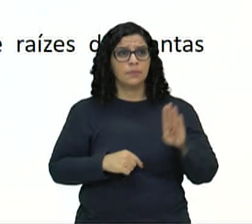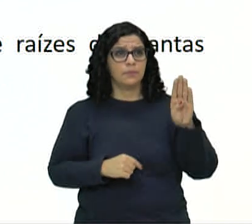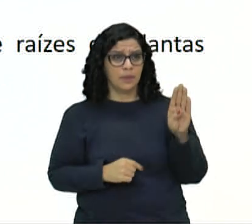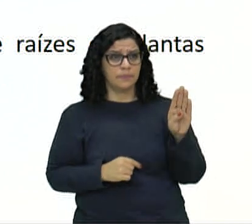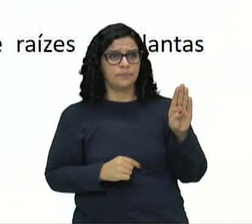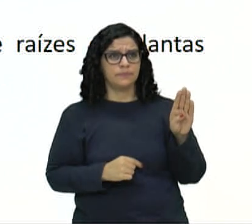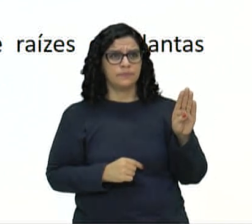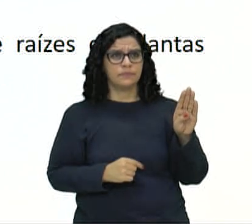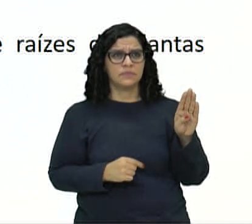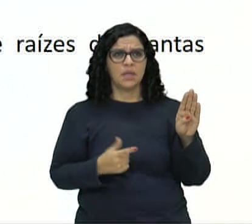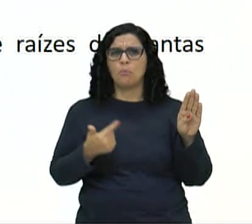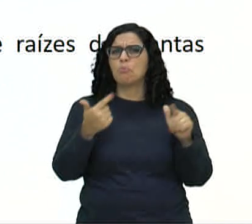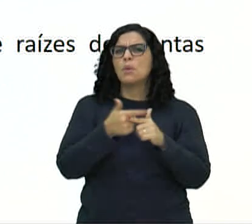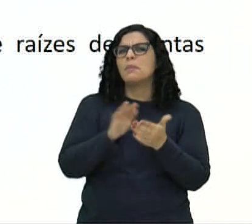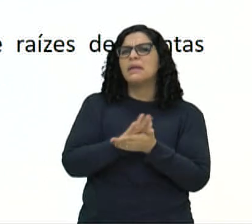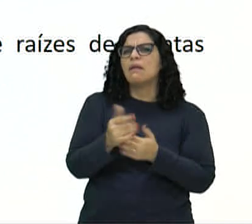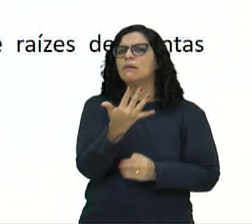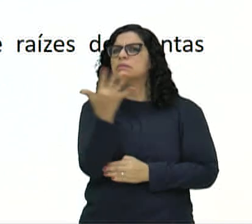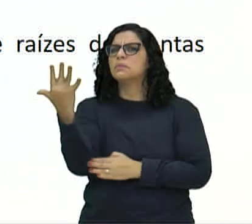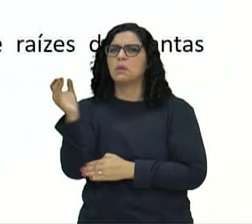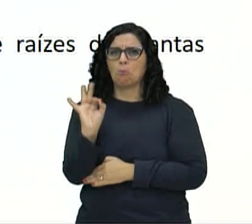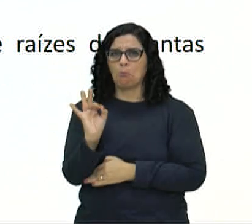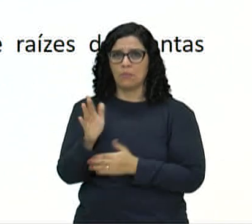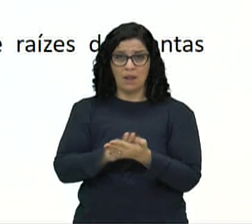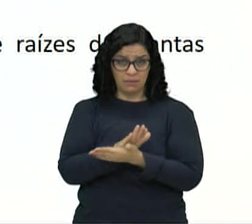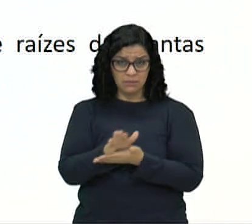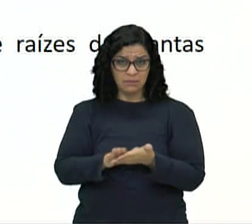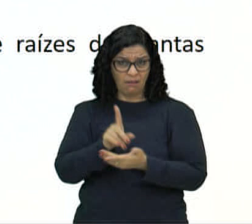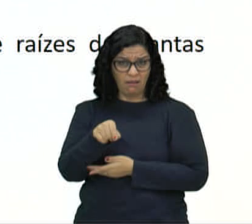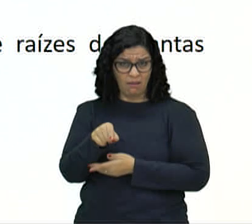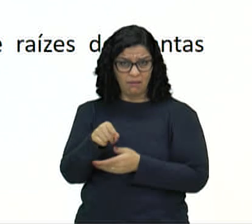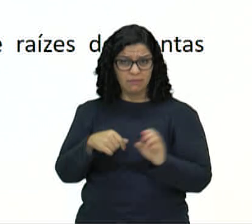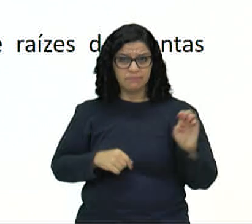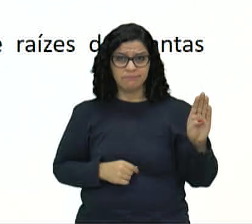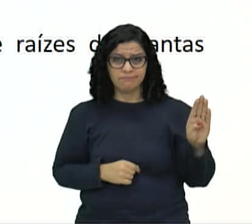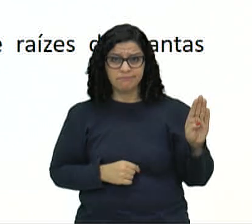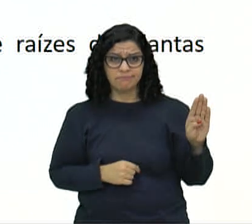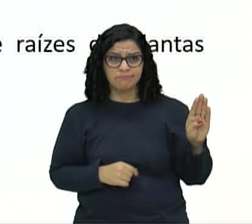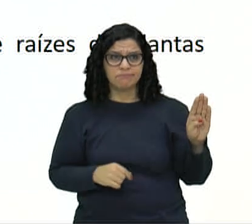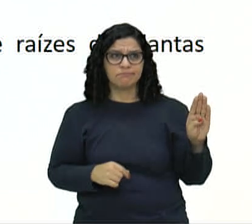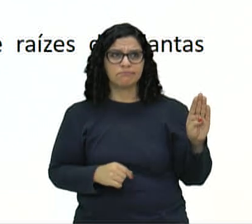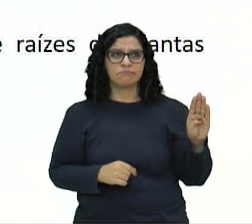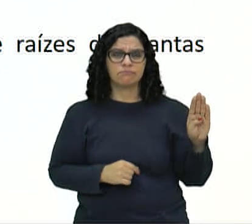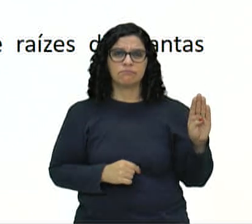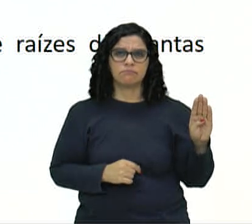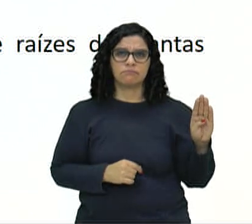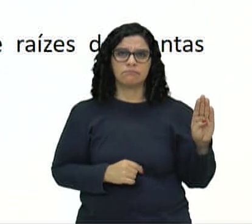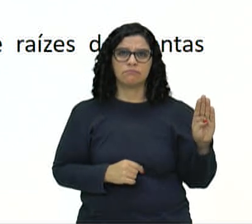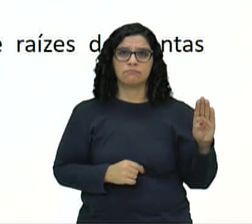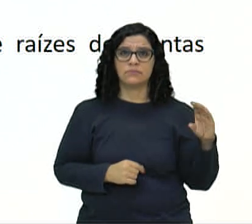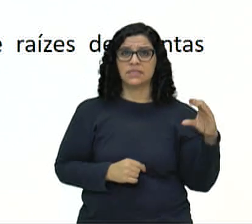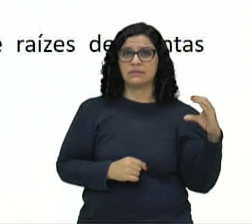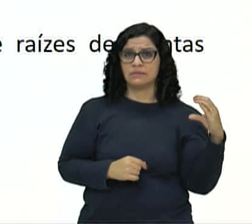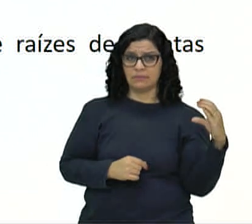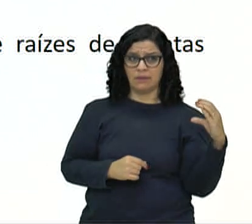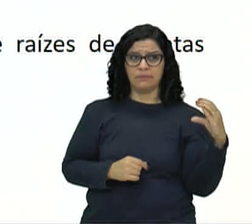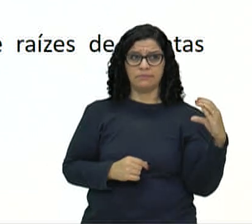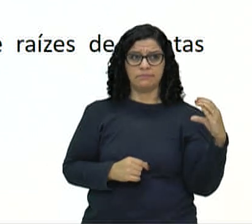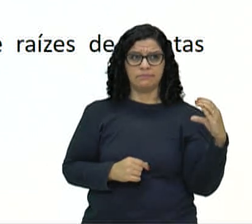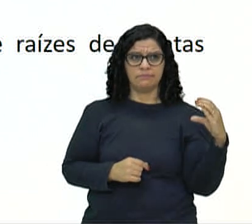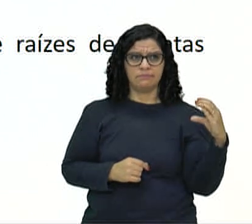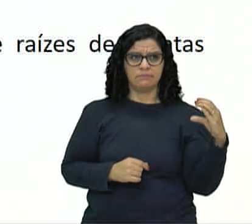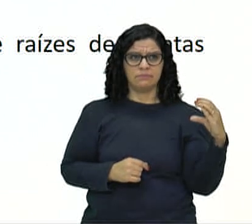B. Não acarreta nenhum impacto ambiental, pois é produzido a partir da compactação de folhas de certas palmeiras.